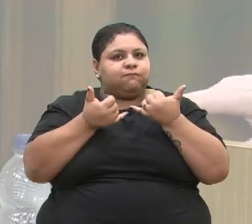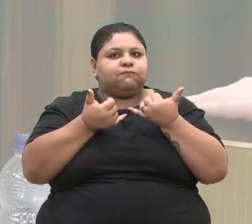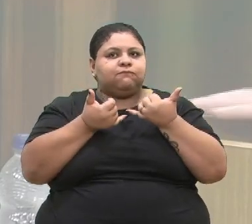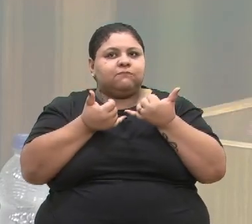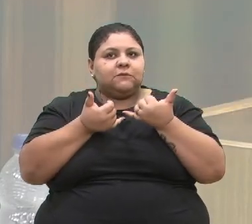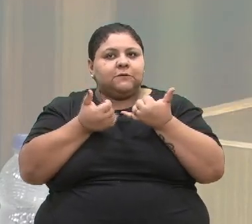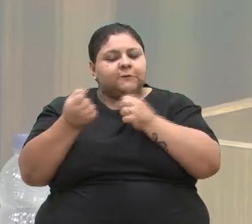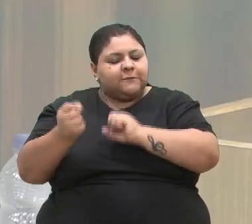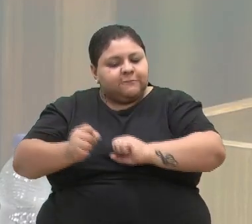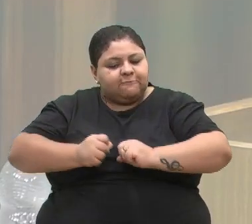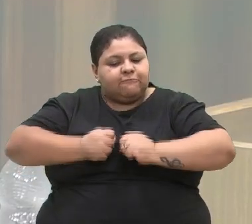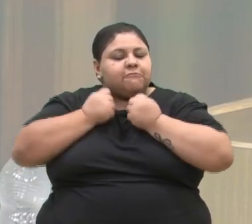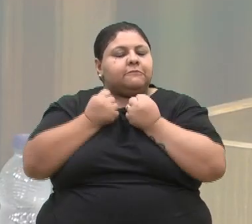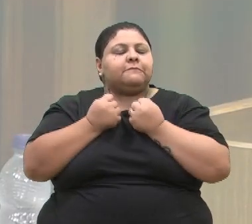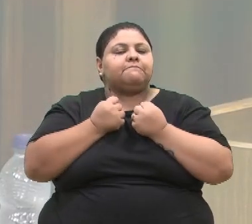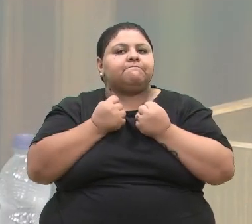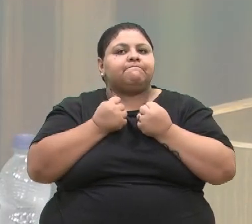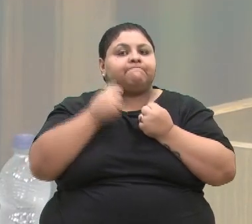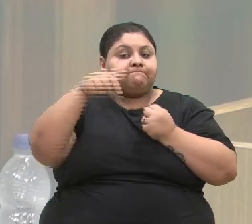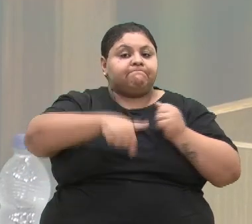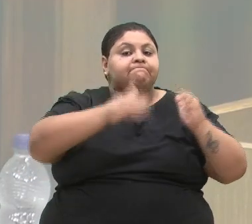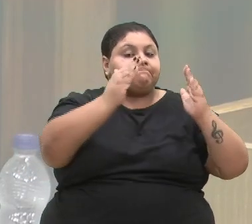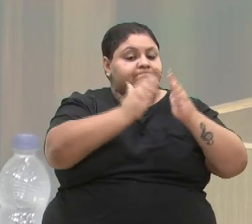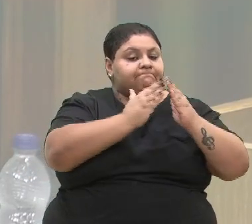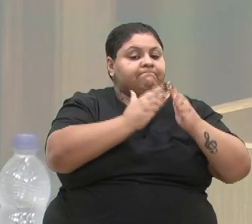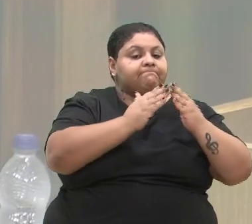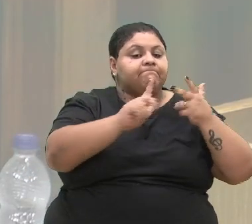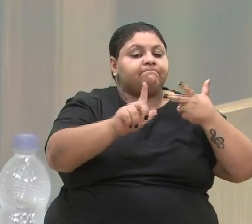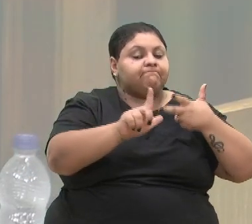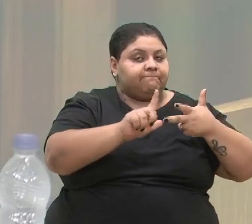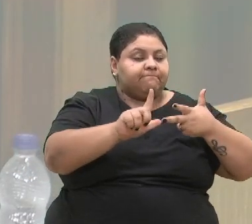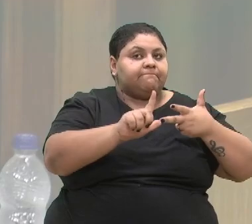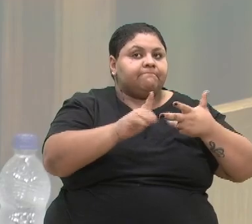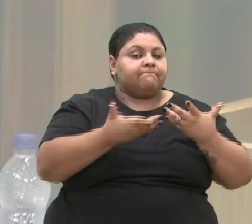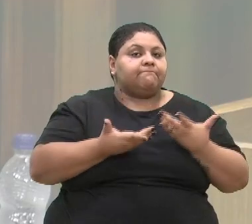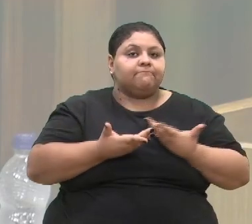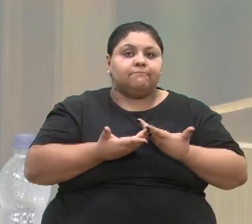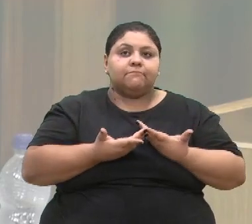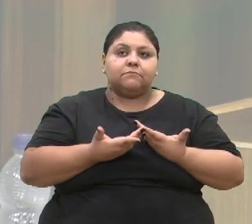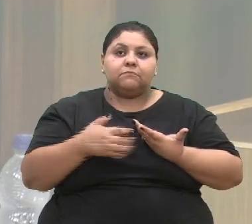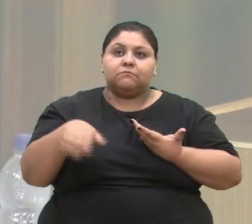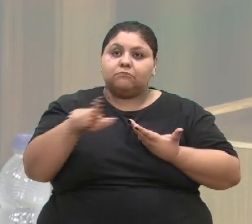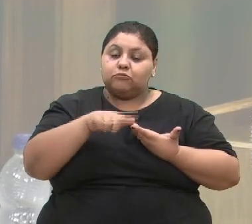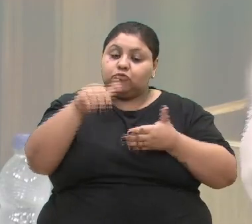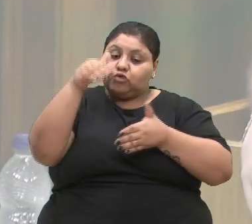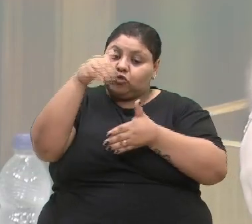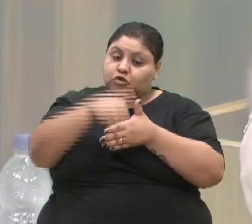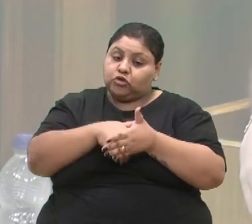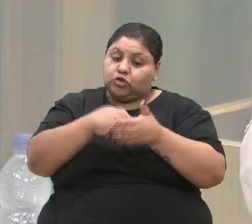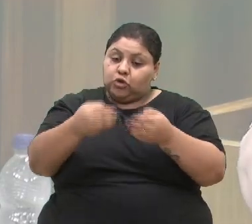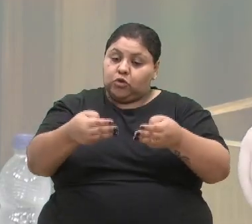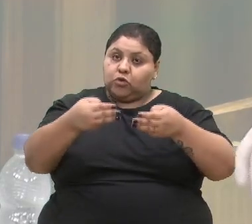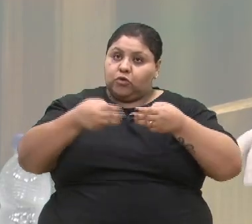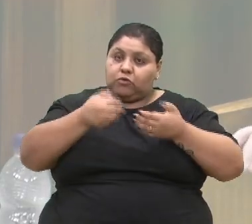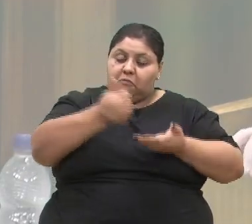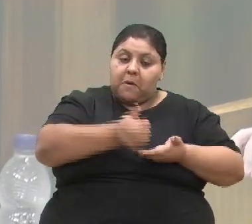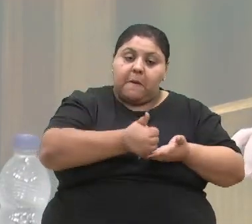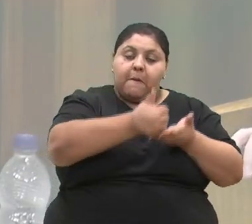esforço, inclusive, desta Casa Legislativa, que nós votamos uma moção, a moção de